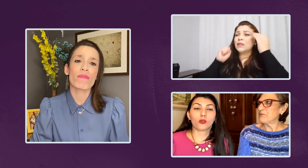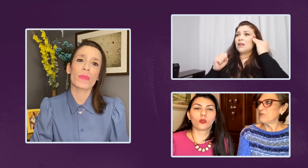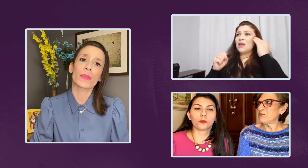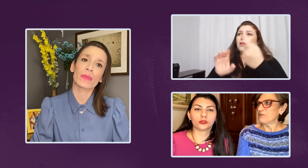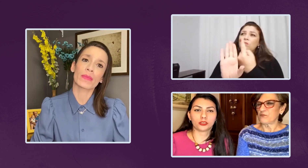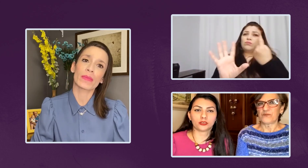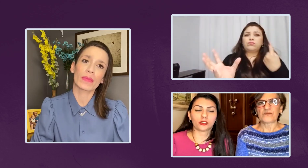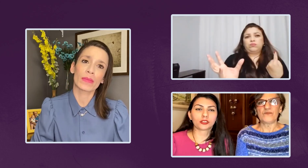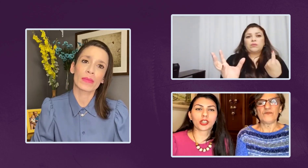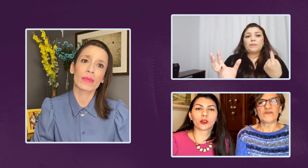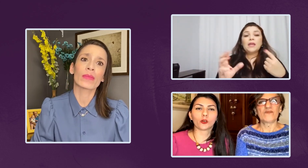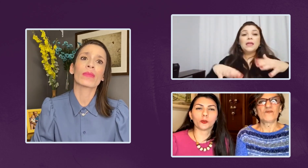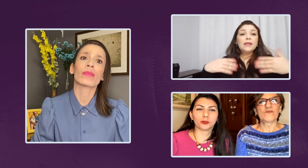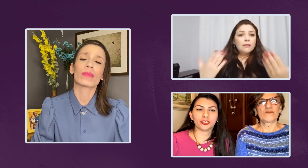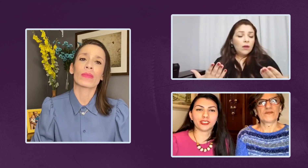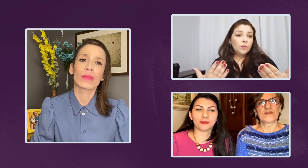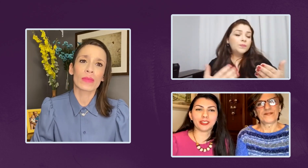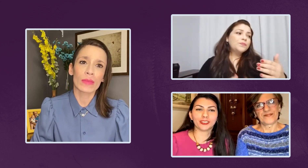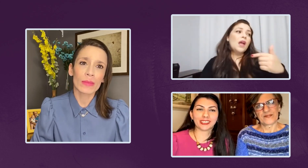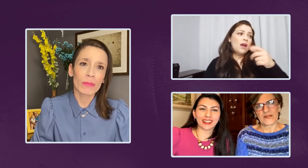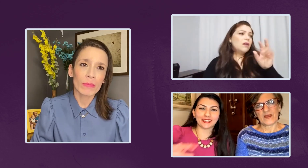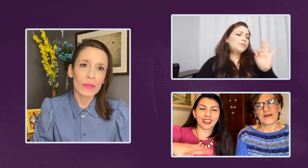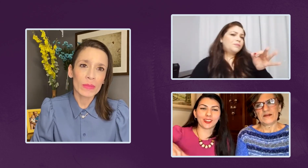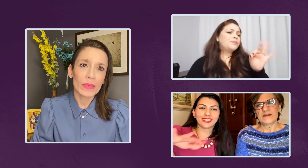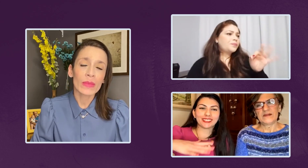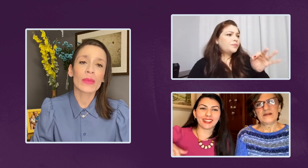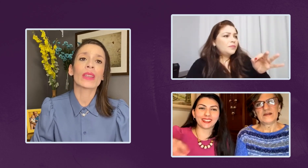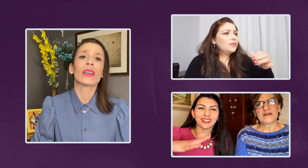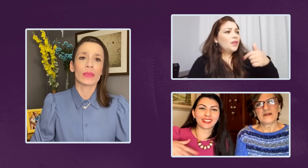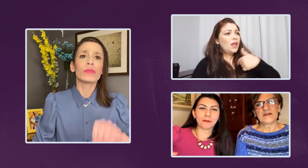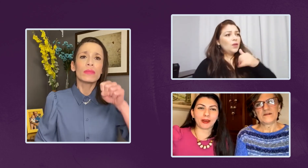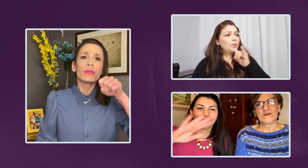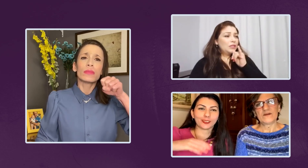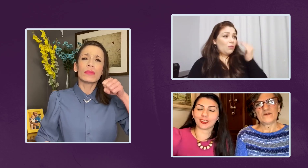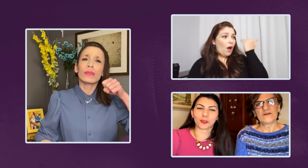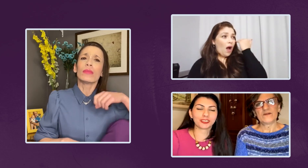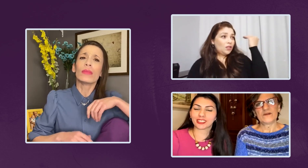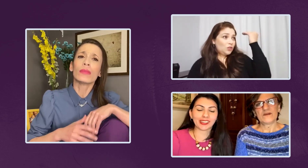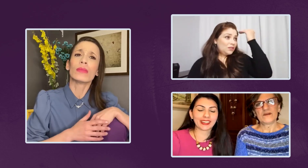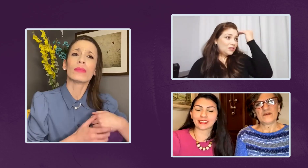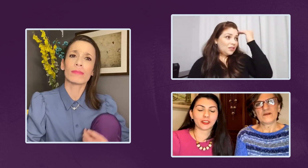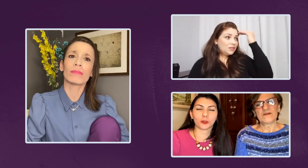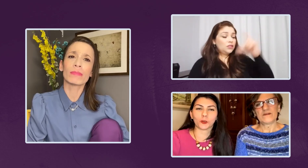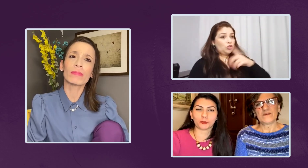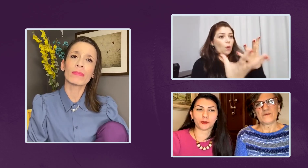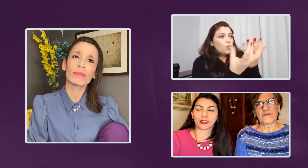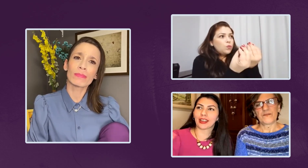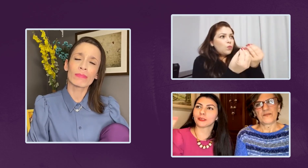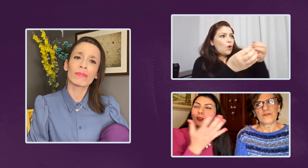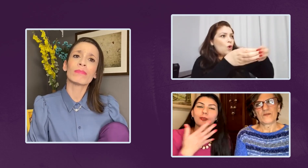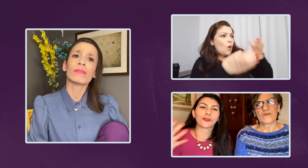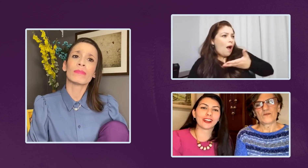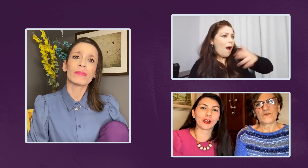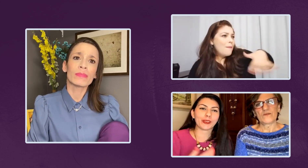com grupos. Eu não tinha grupos de amigos, que nem adolescente que anda em bando. Eu não conseguia andar em grupo, porque